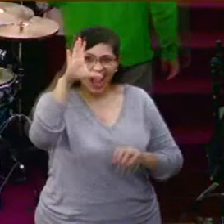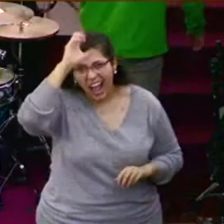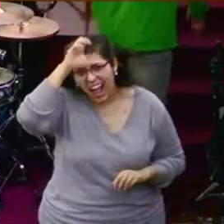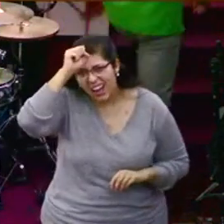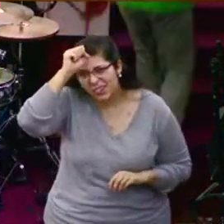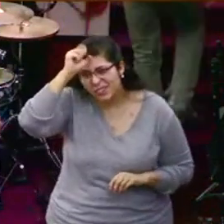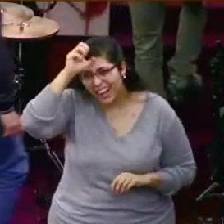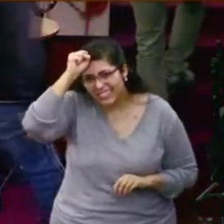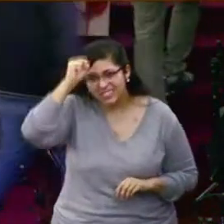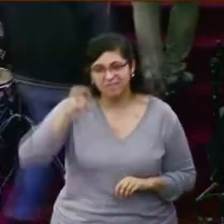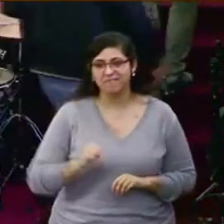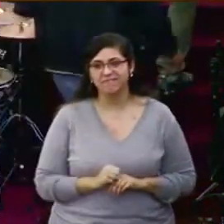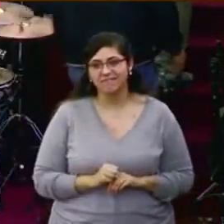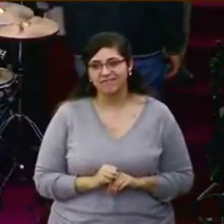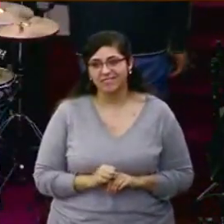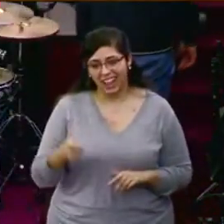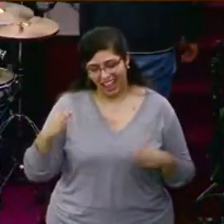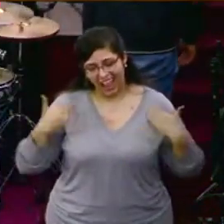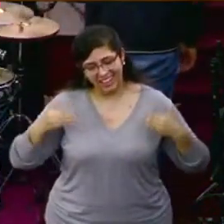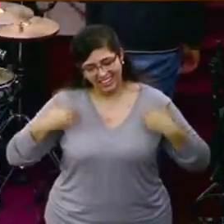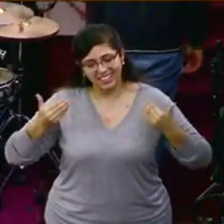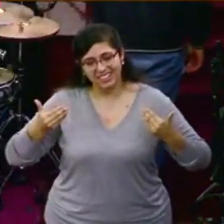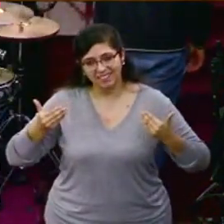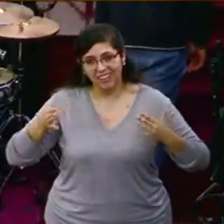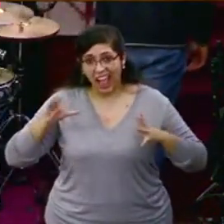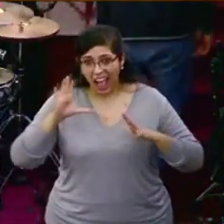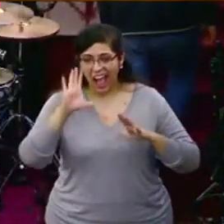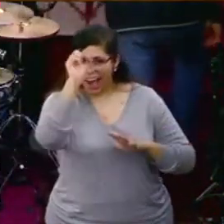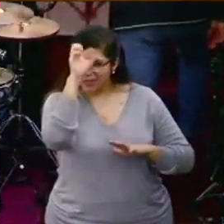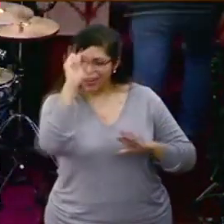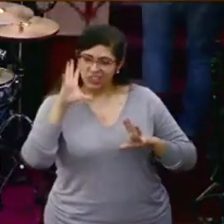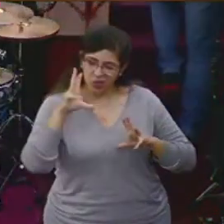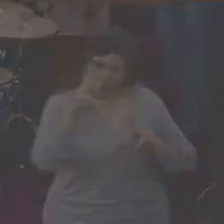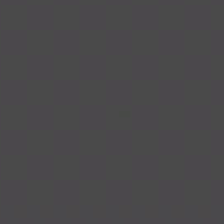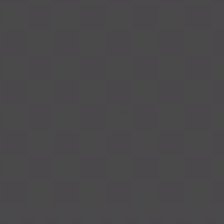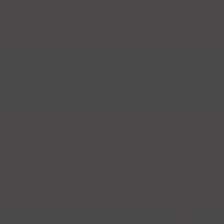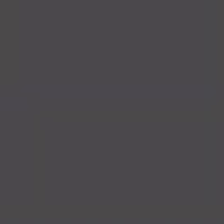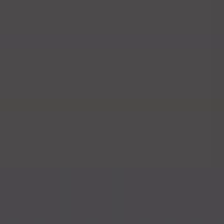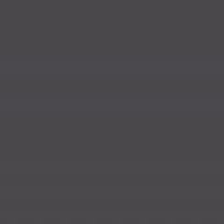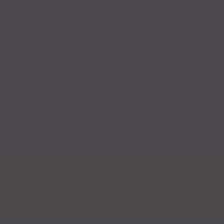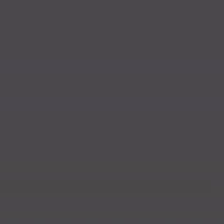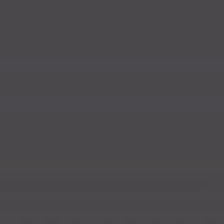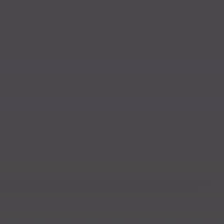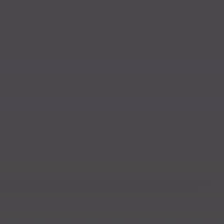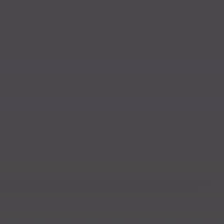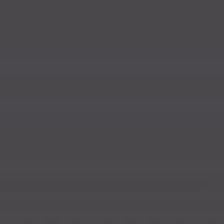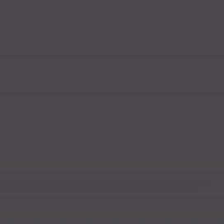aprende sobre o contentamento quando a gente aprende sobre a força que vem de deus